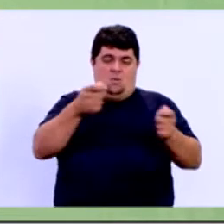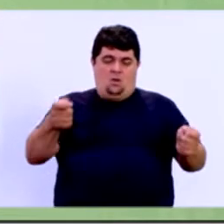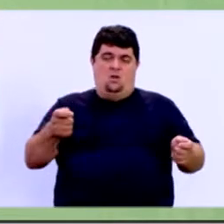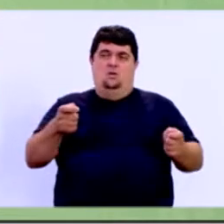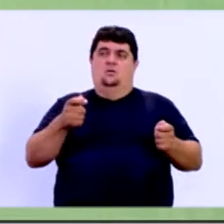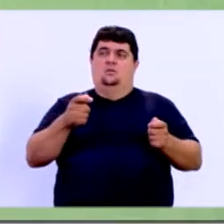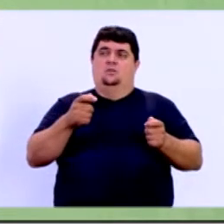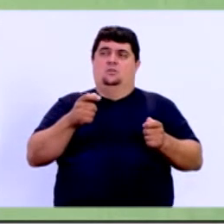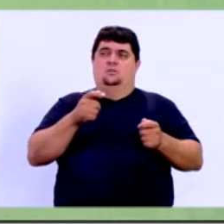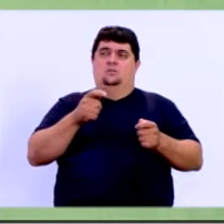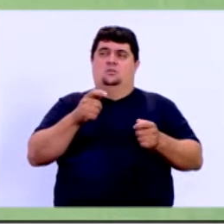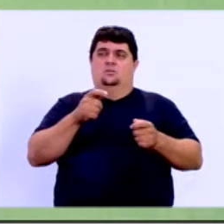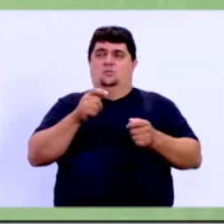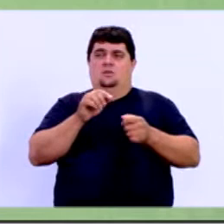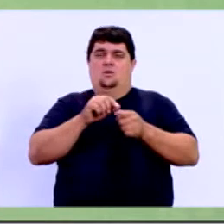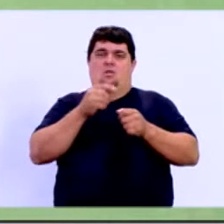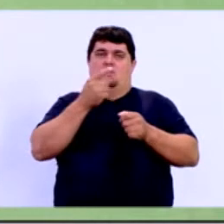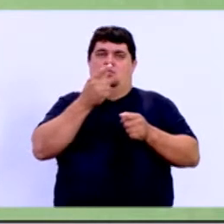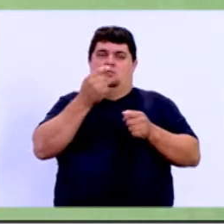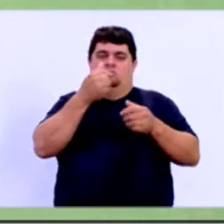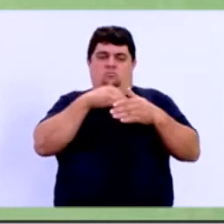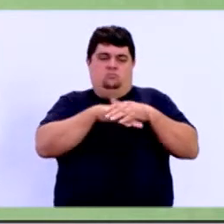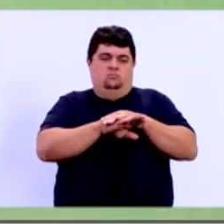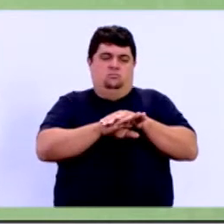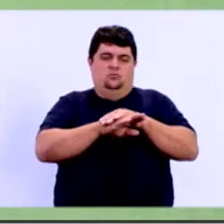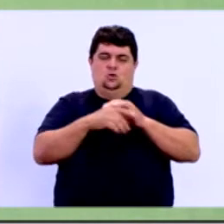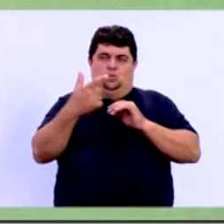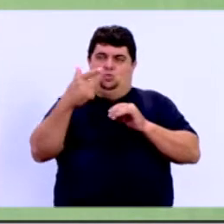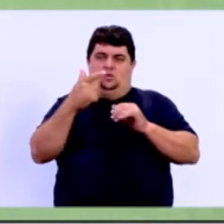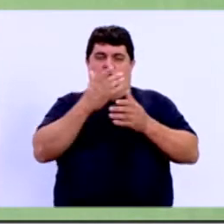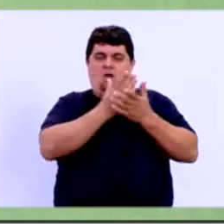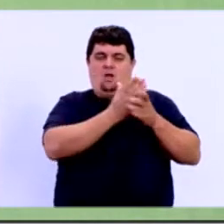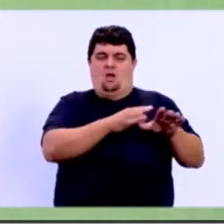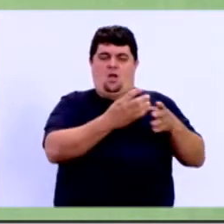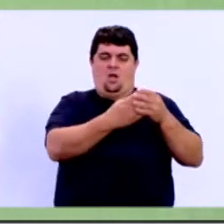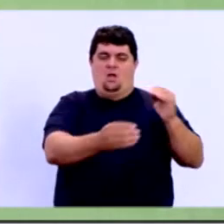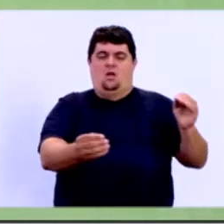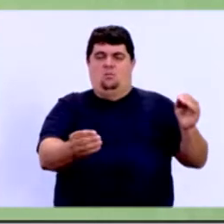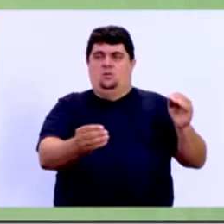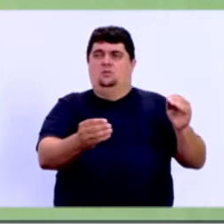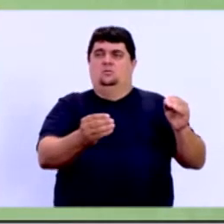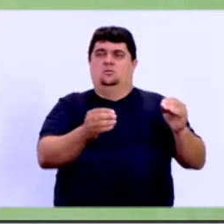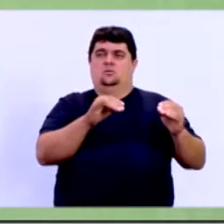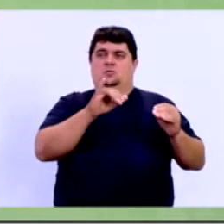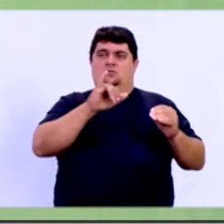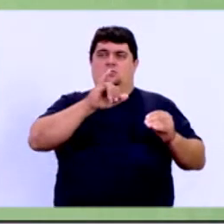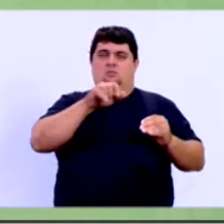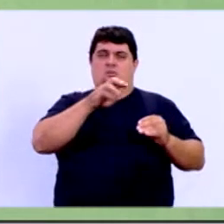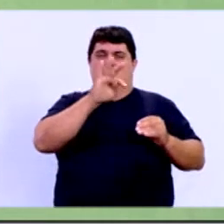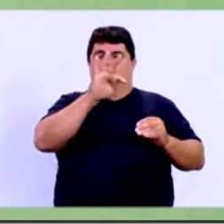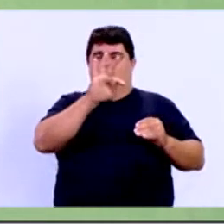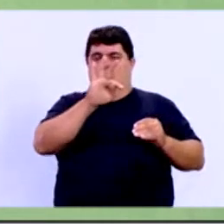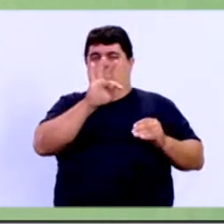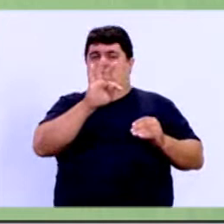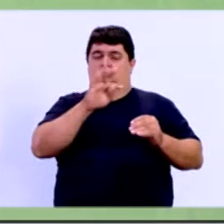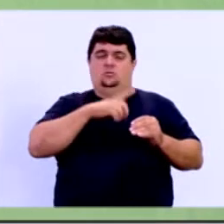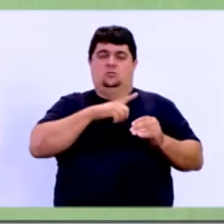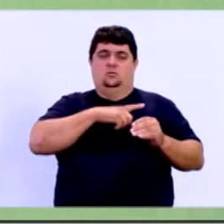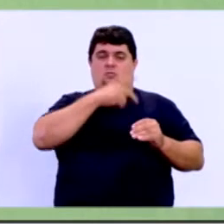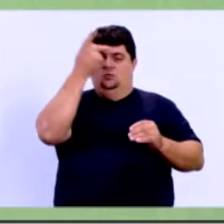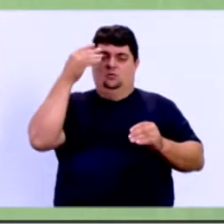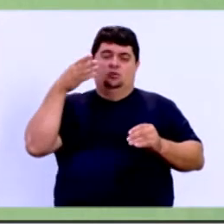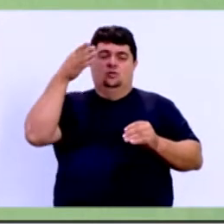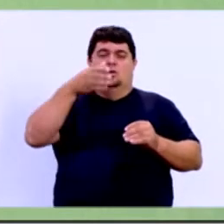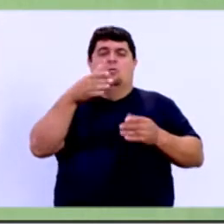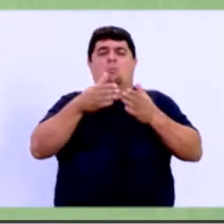por exemplo, o custo da estocagem. Então, esse processo de just-in-time é o processo quando o cliente chega à tua empresa,